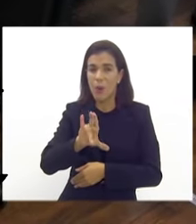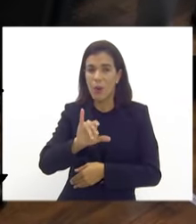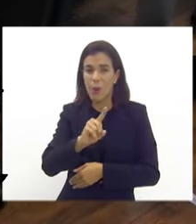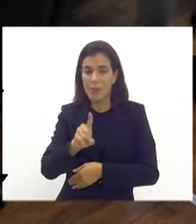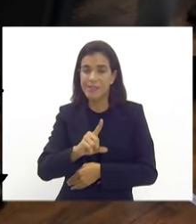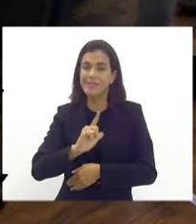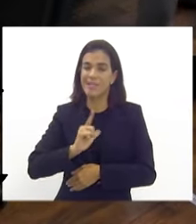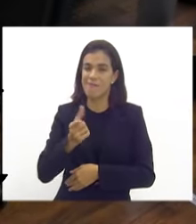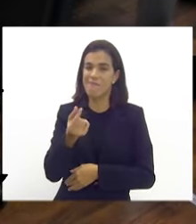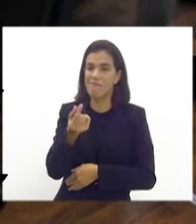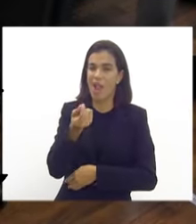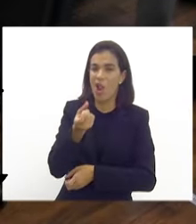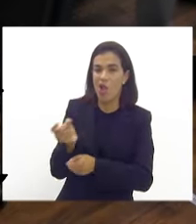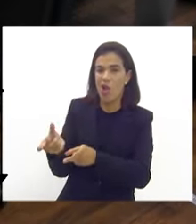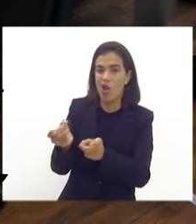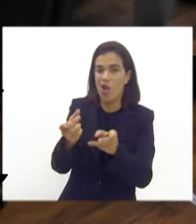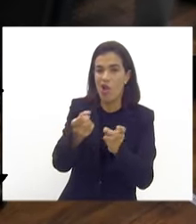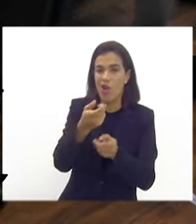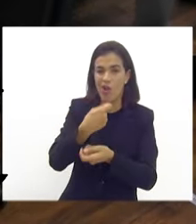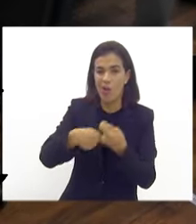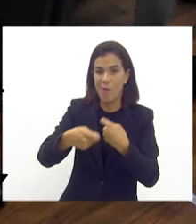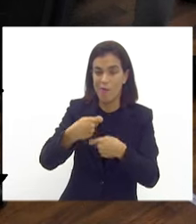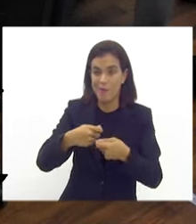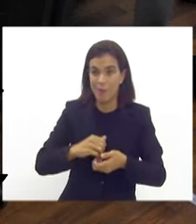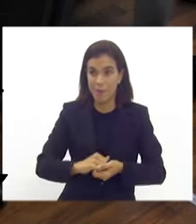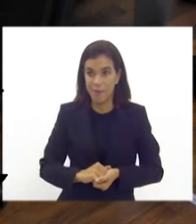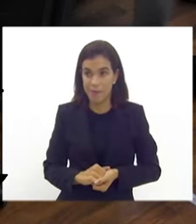tranquilo mais Deputado